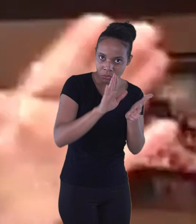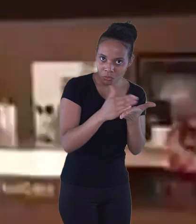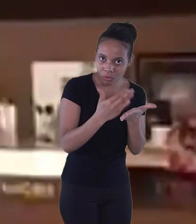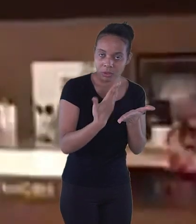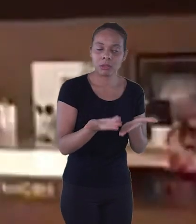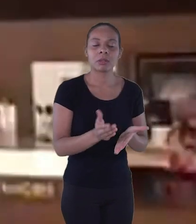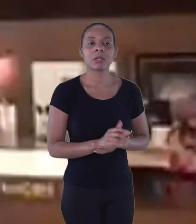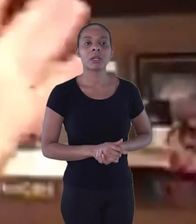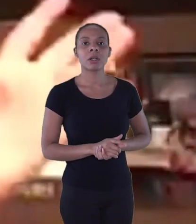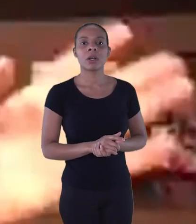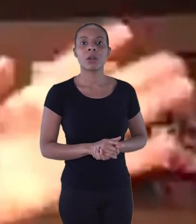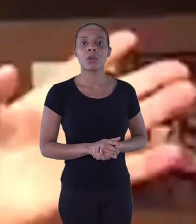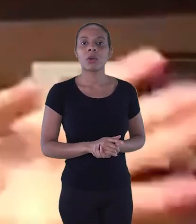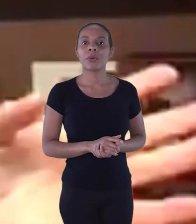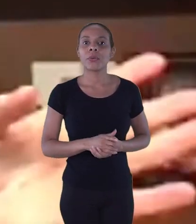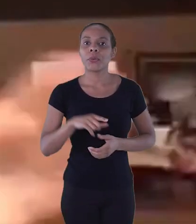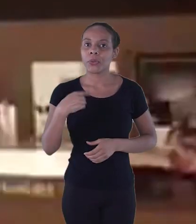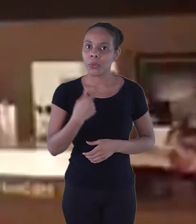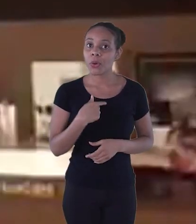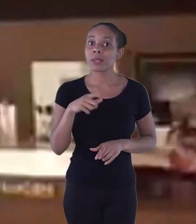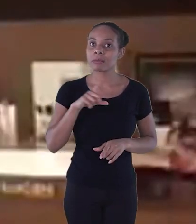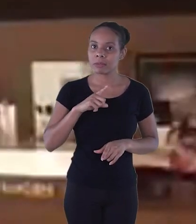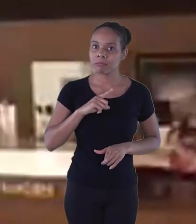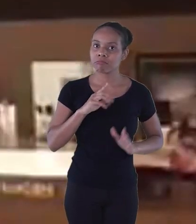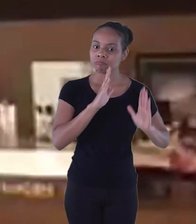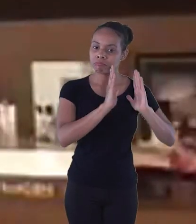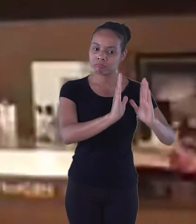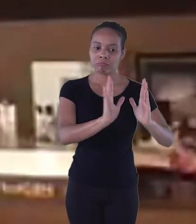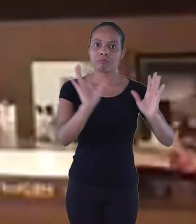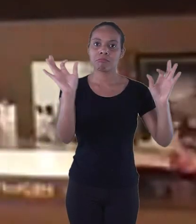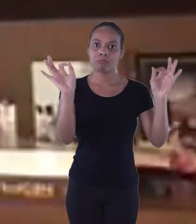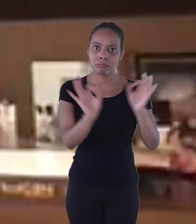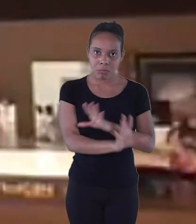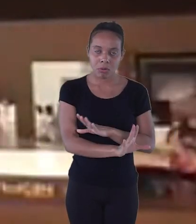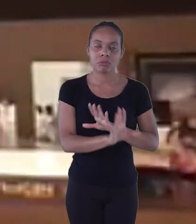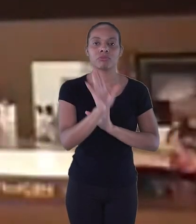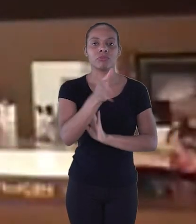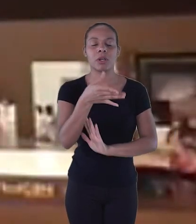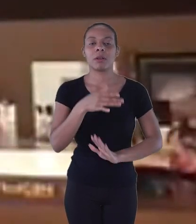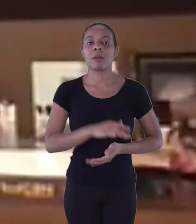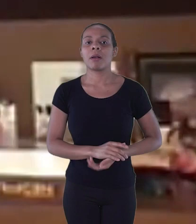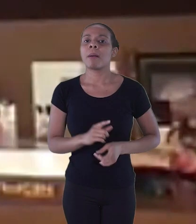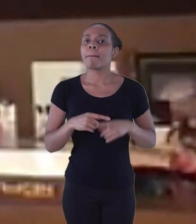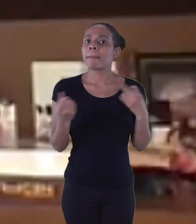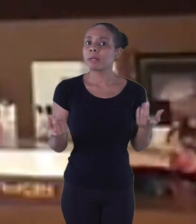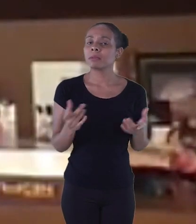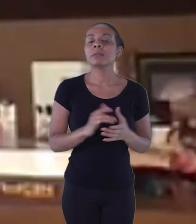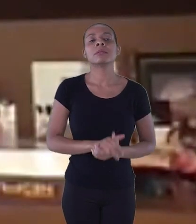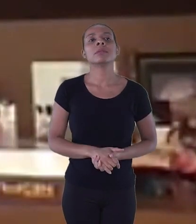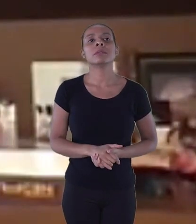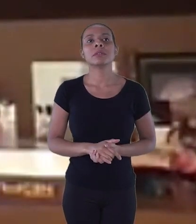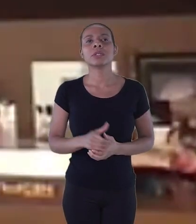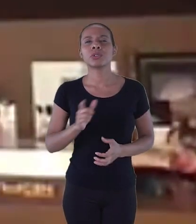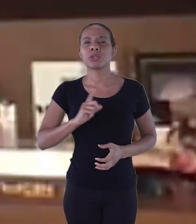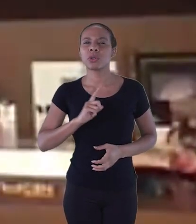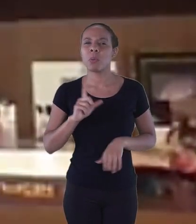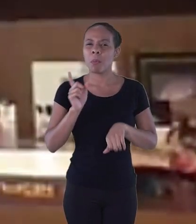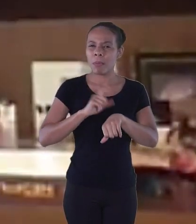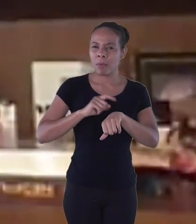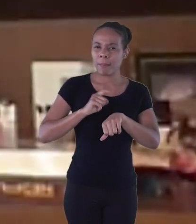estava lá, tanto que nós temos a versão dele prontinha. Mas chegou aquela hora que Flávio e eu tínhamos